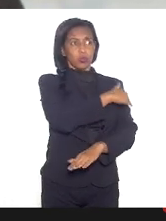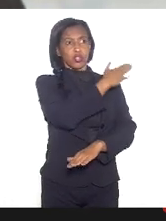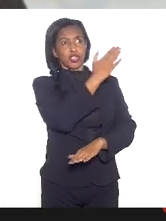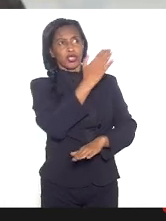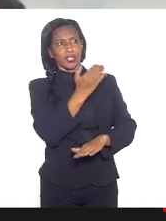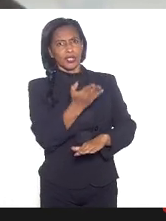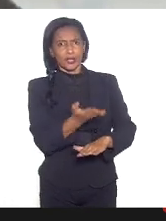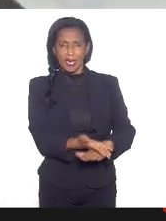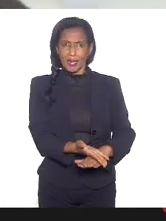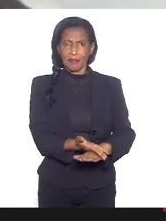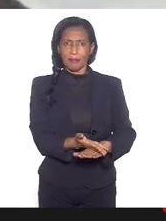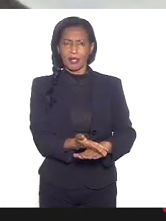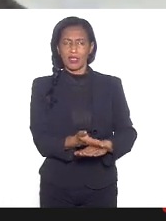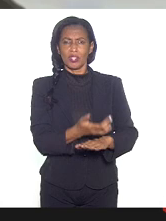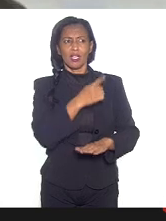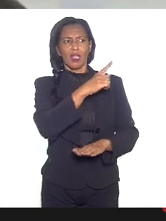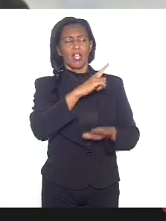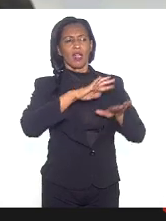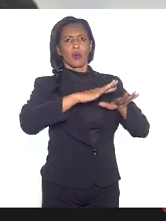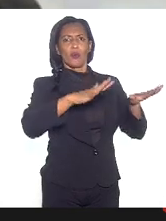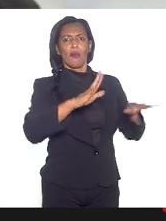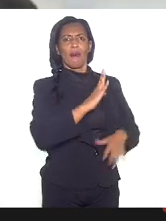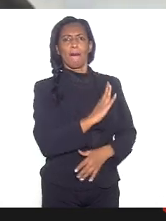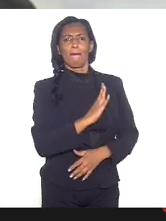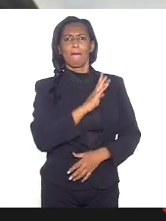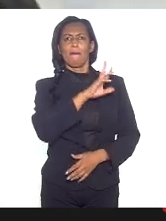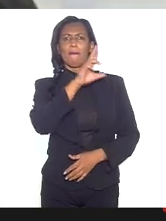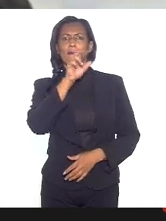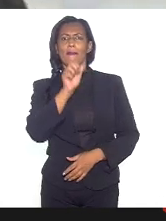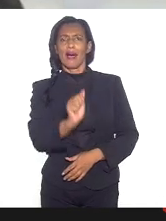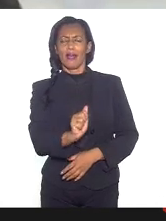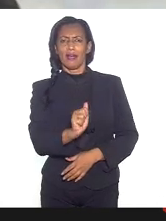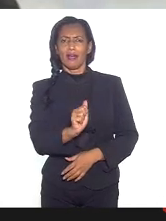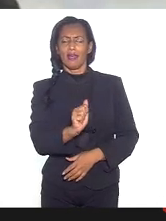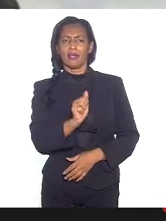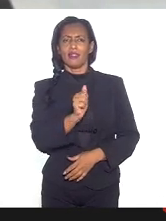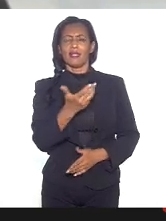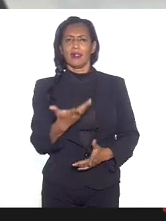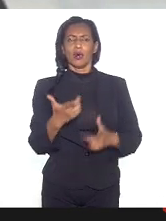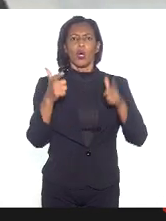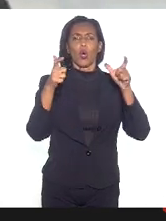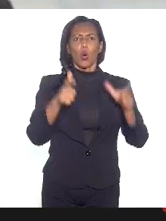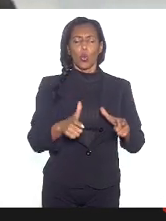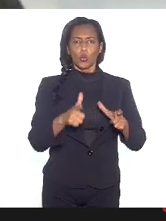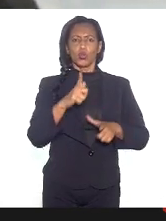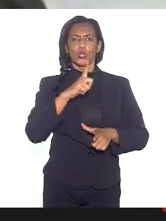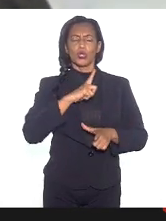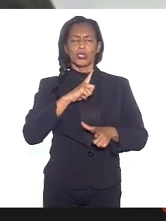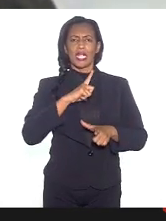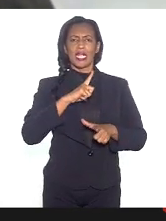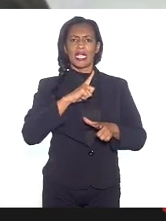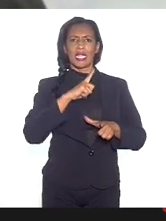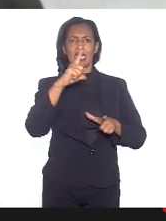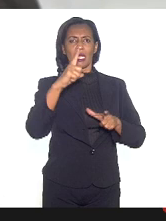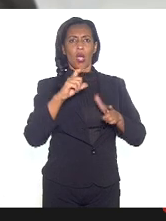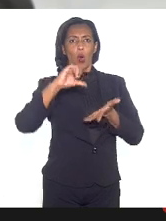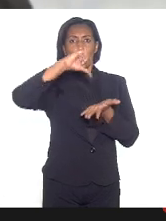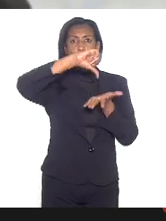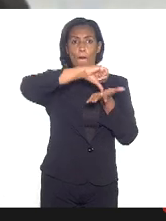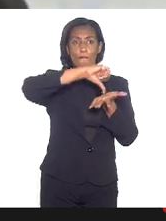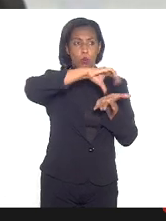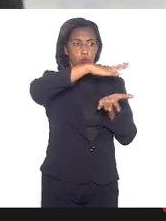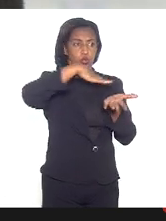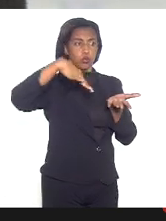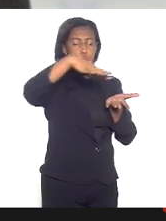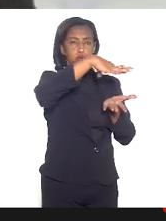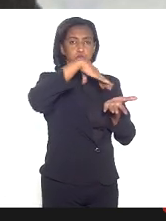ali no guarda-mar da Barra da Tijuca, onde sai toda a atividade de